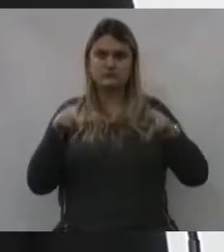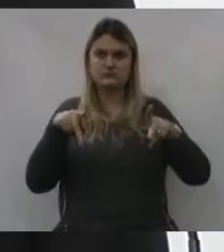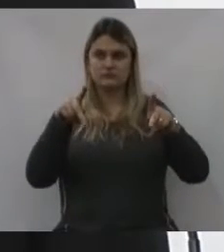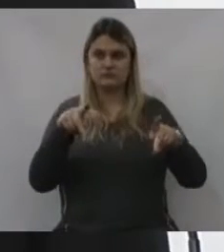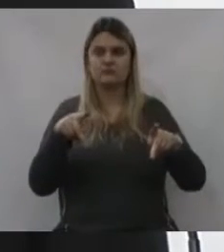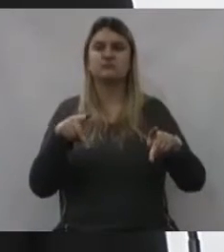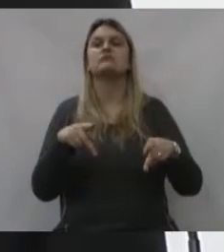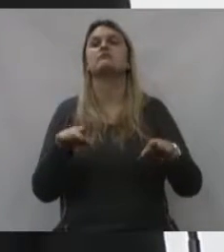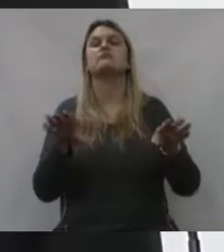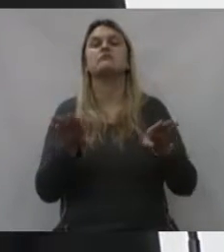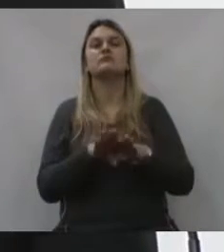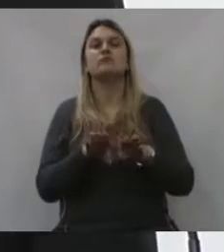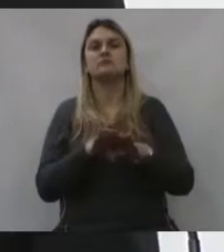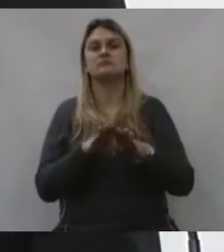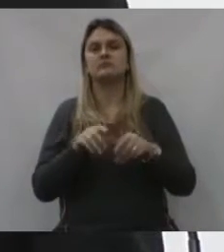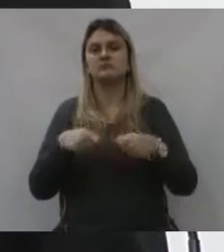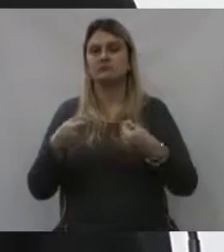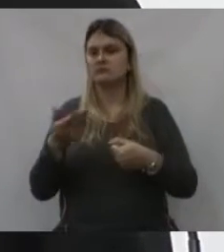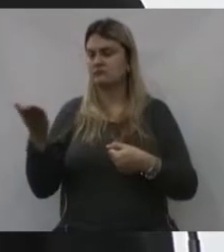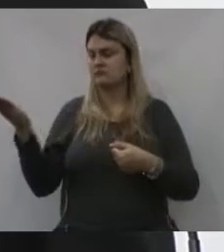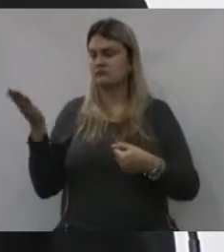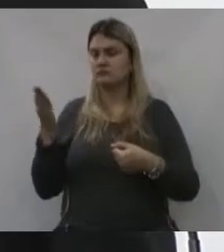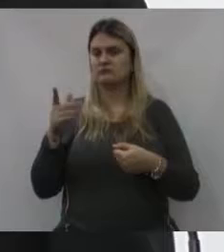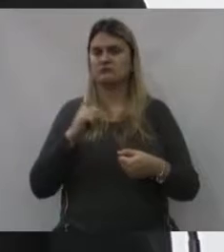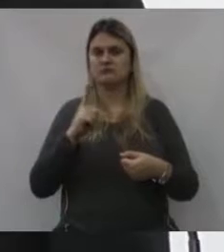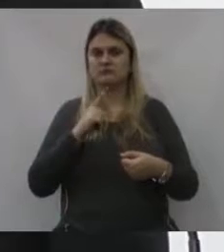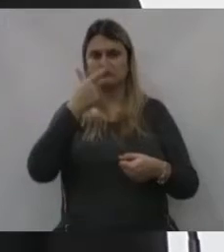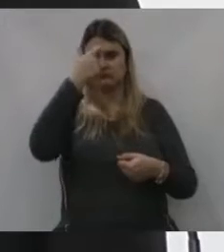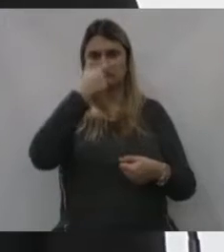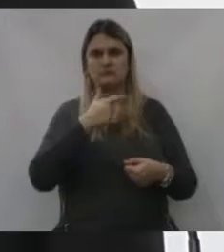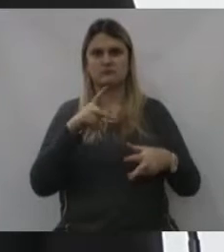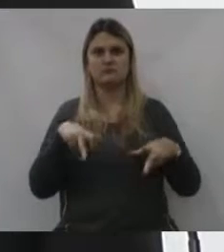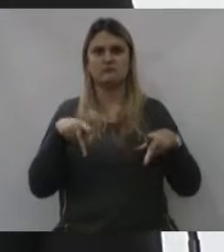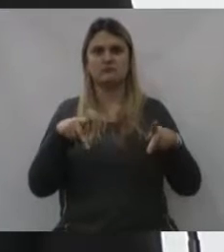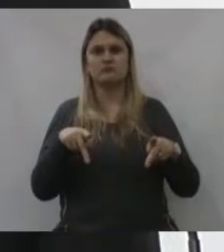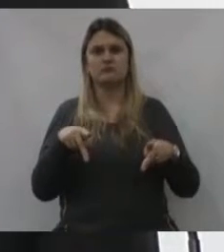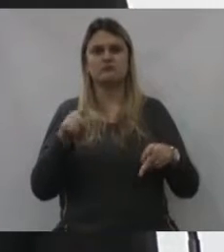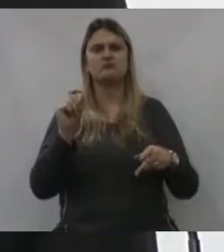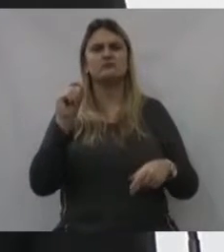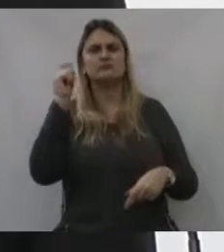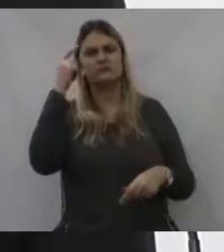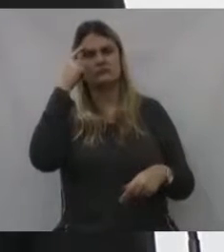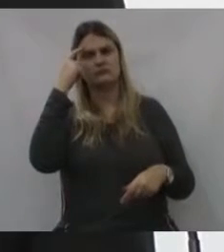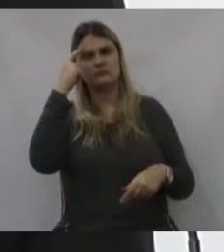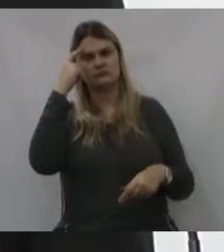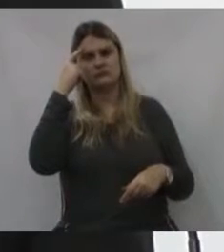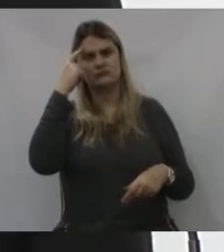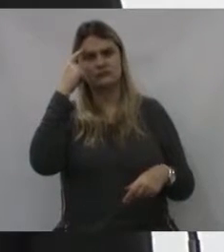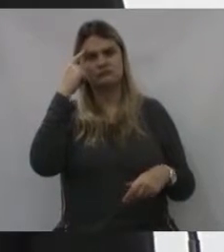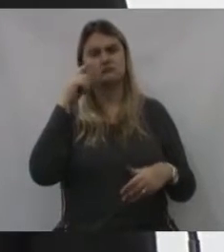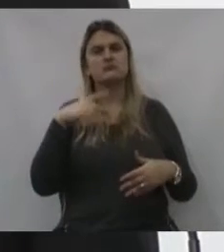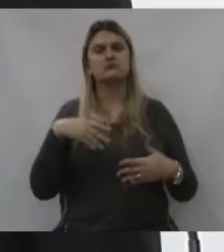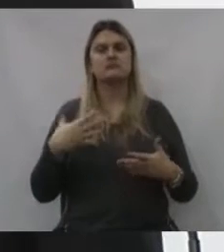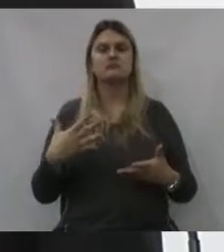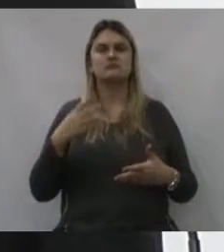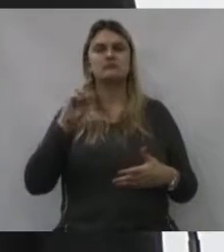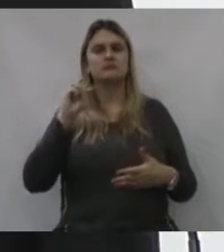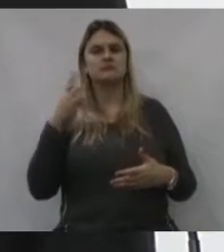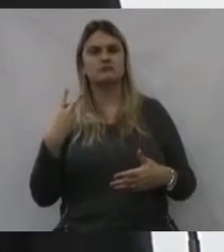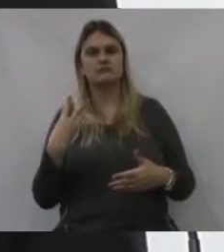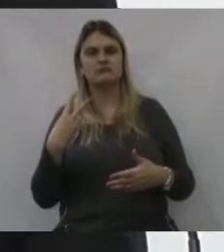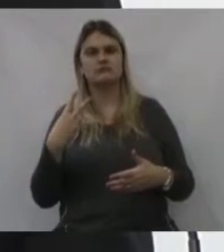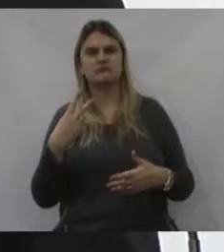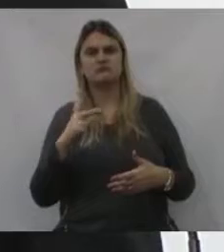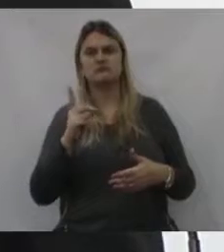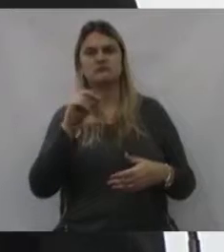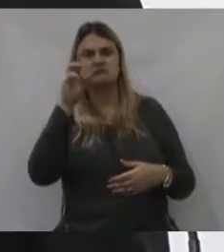população e em respeito a vocês que representam essa população. O que a população deve pensar? Pô,